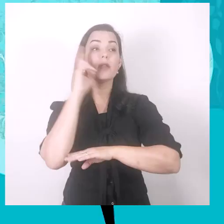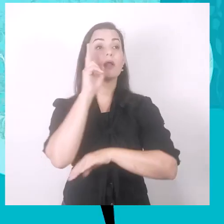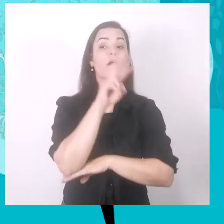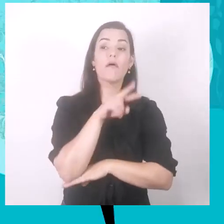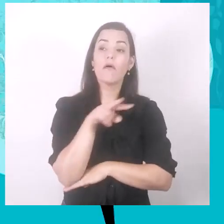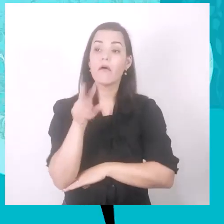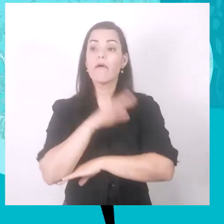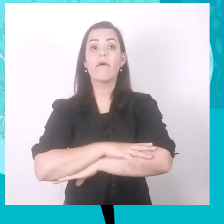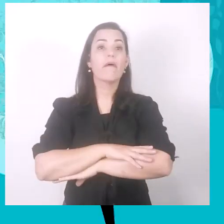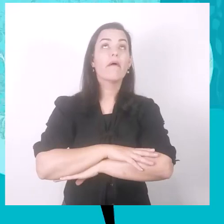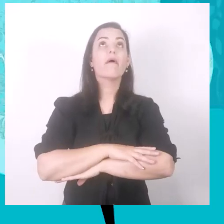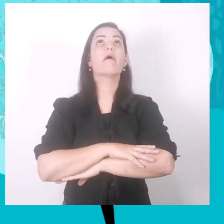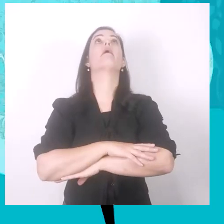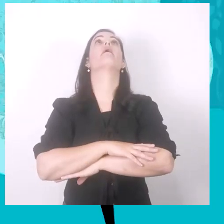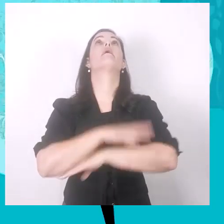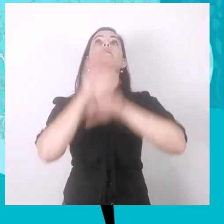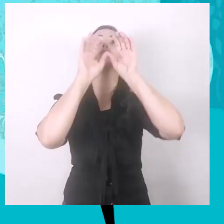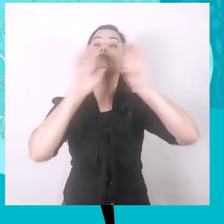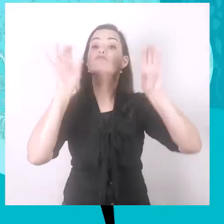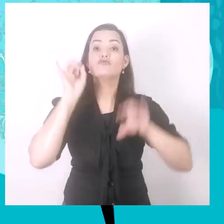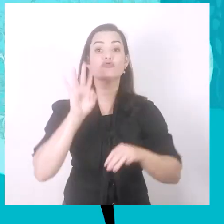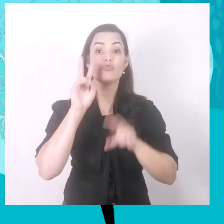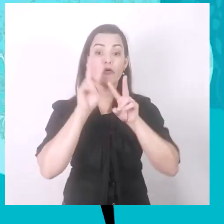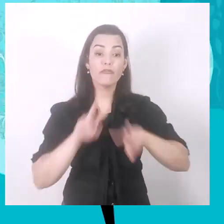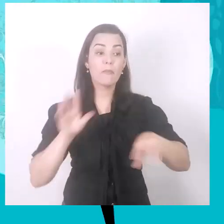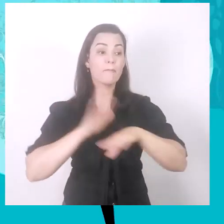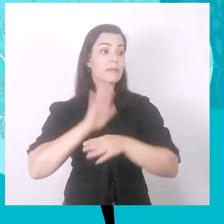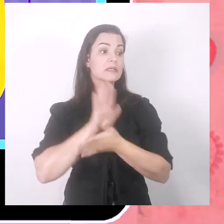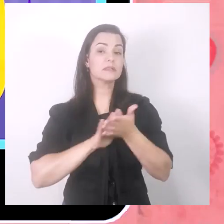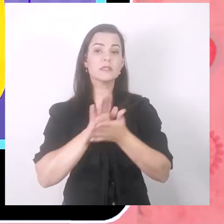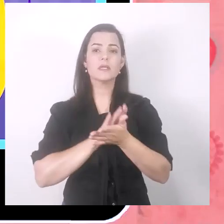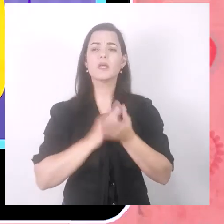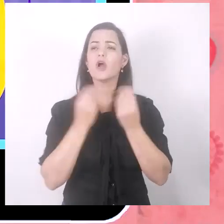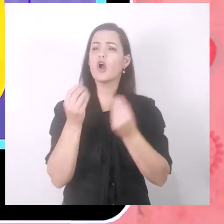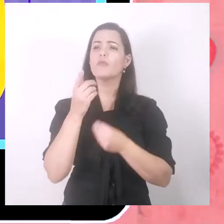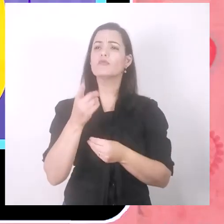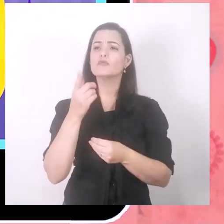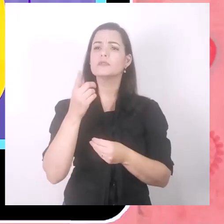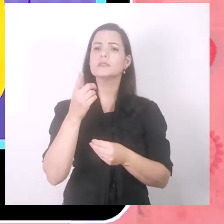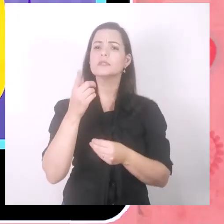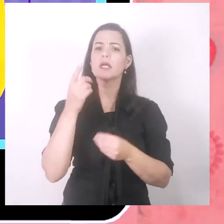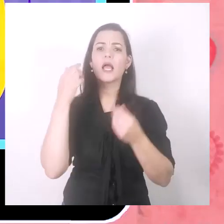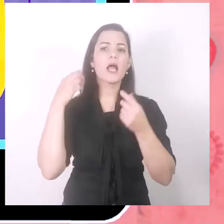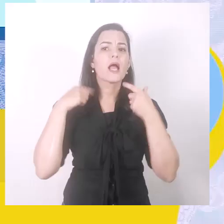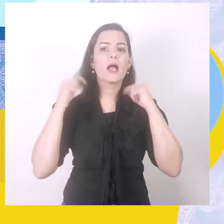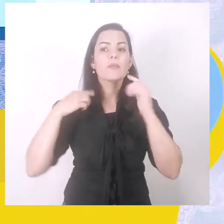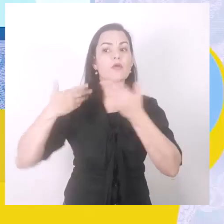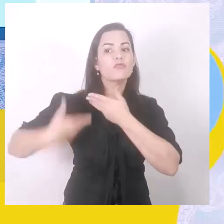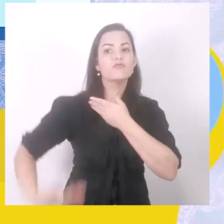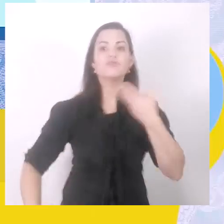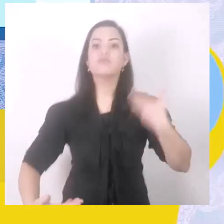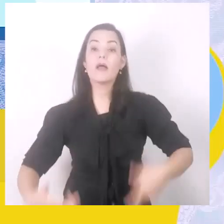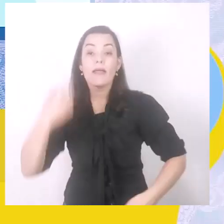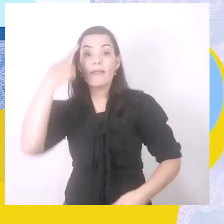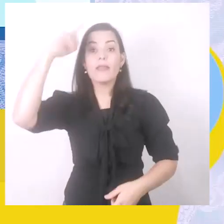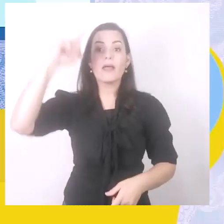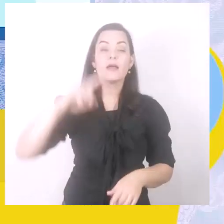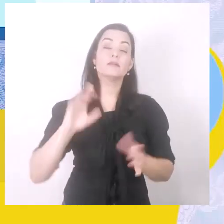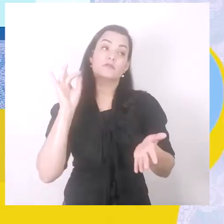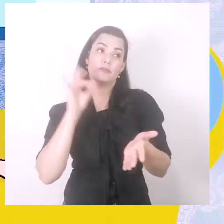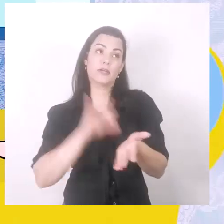céu. E como foi que você teve a ideia de deixar o cabelo crescer? Então, eu não tive muita escolha, sabe? Porque a bruxa não cortava o meu